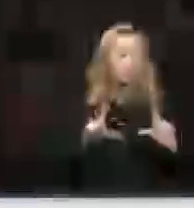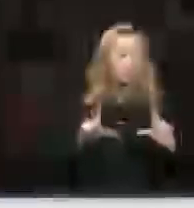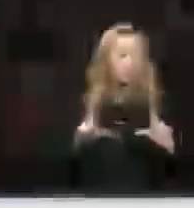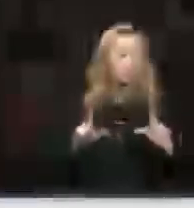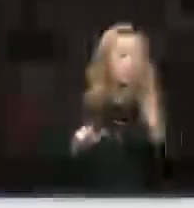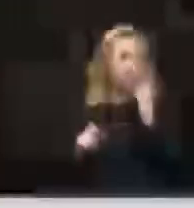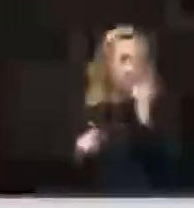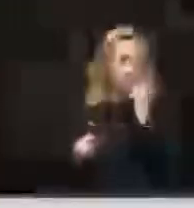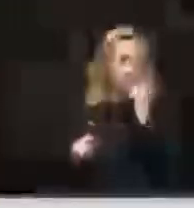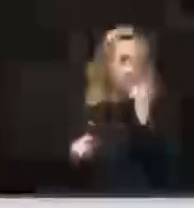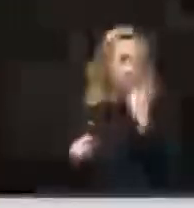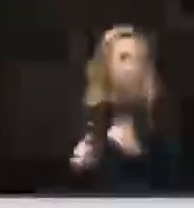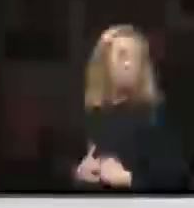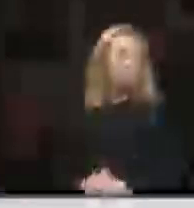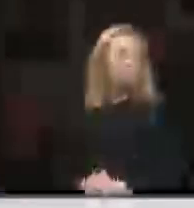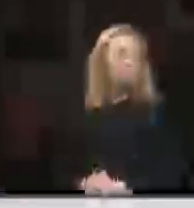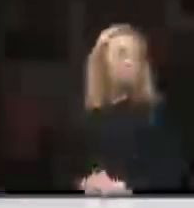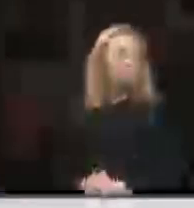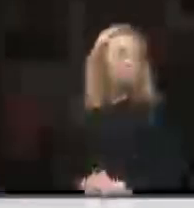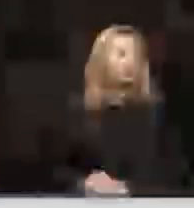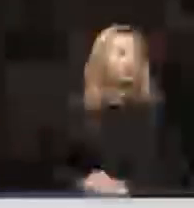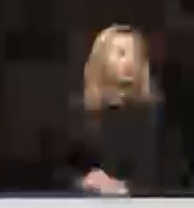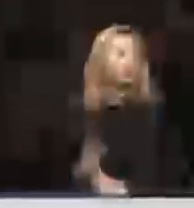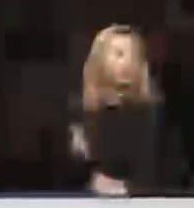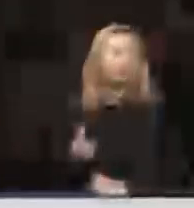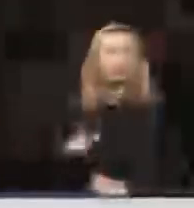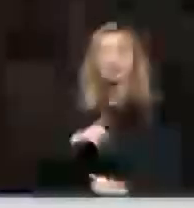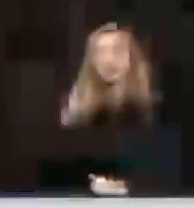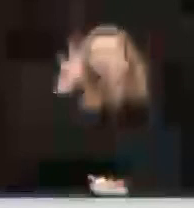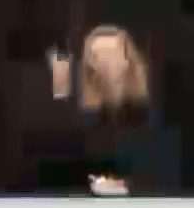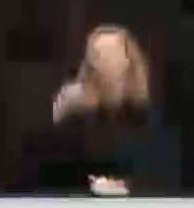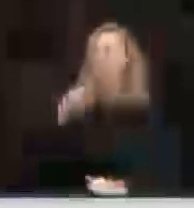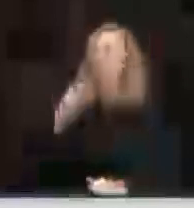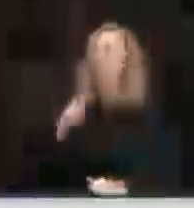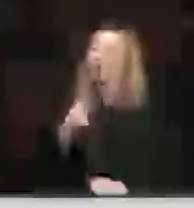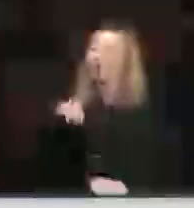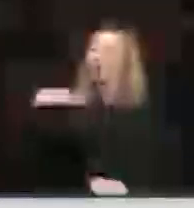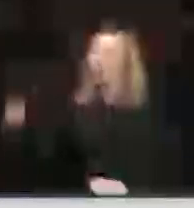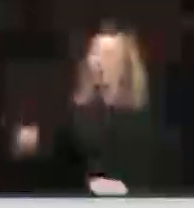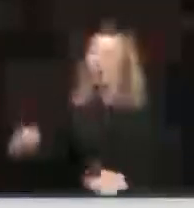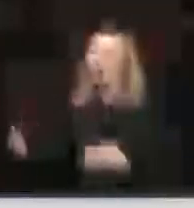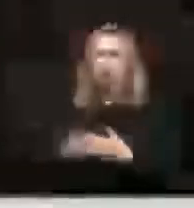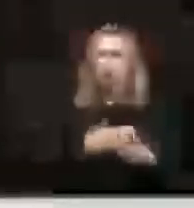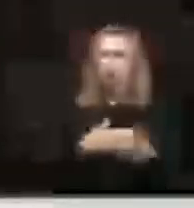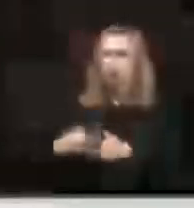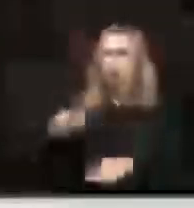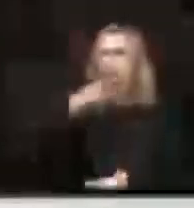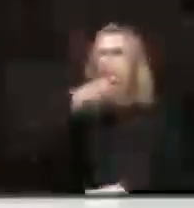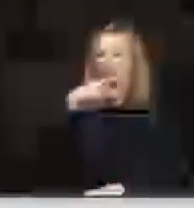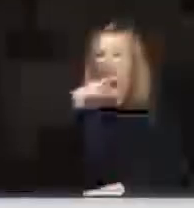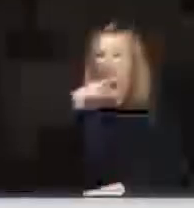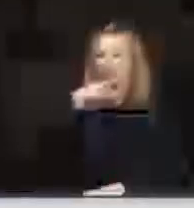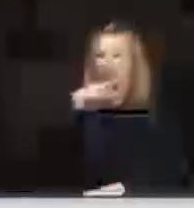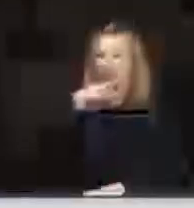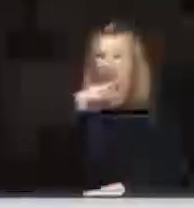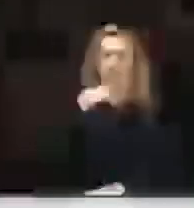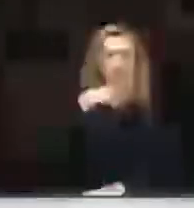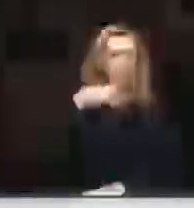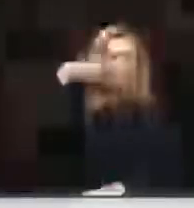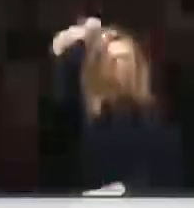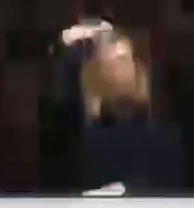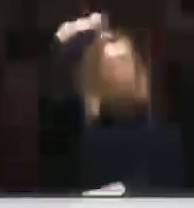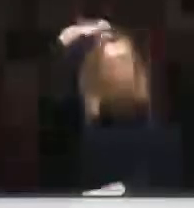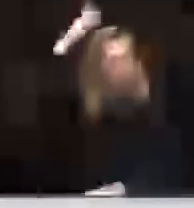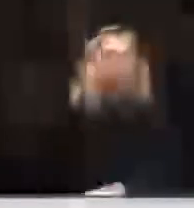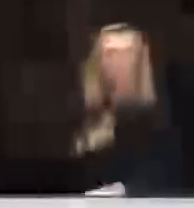a possibilidade de amanhã ou depois, qualquer parlamentar ser criminalizado pelo uso